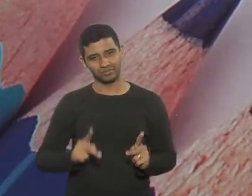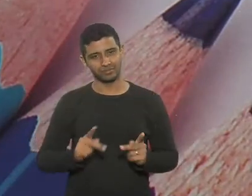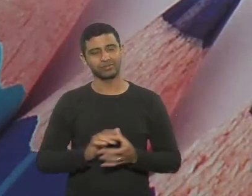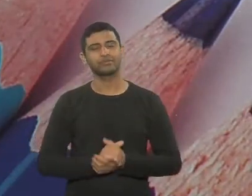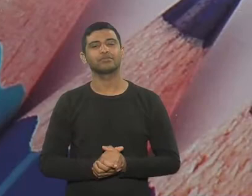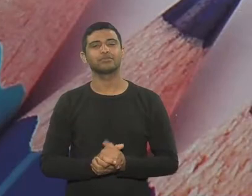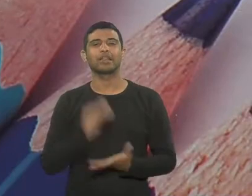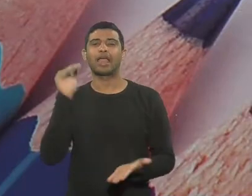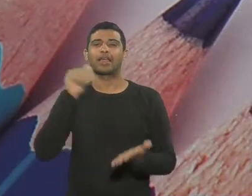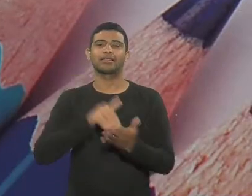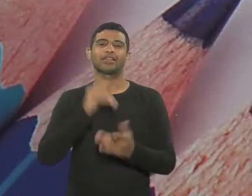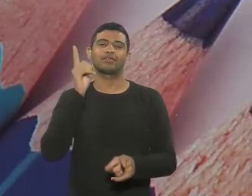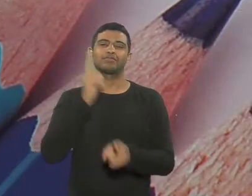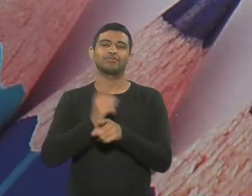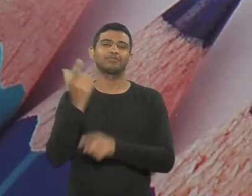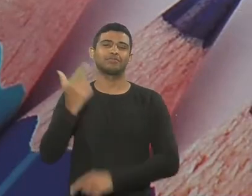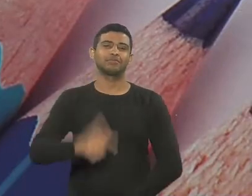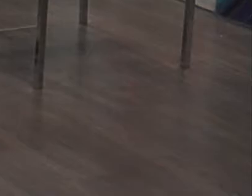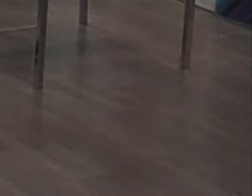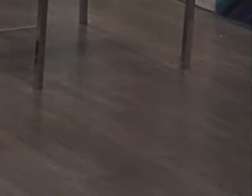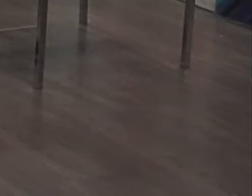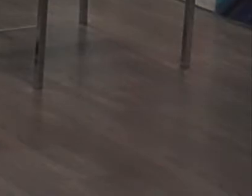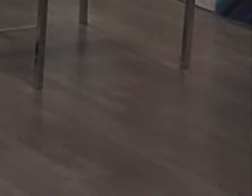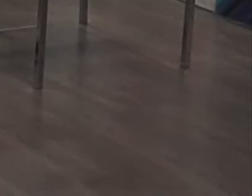felizes, paz e até lá.